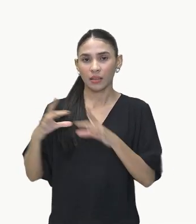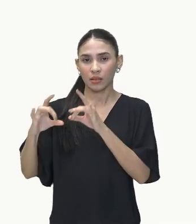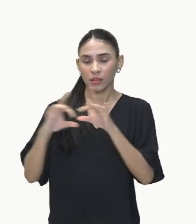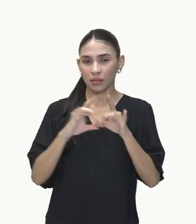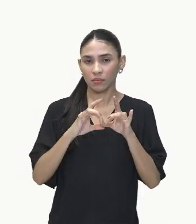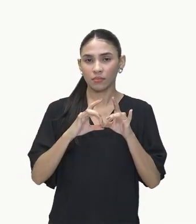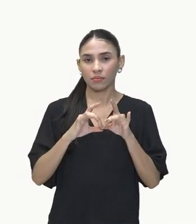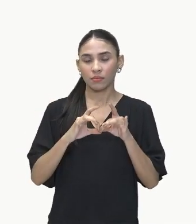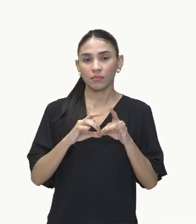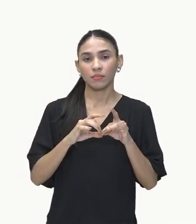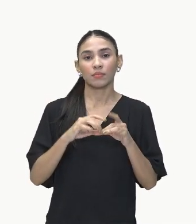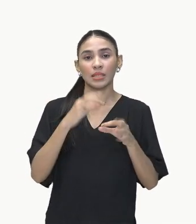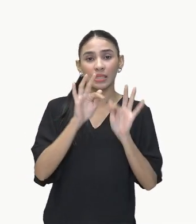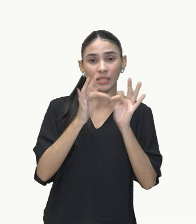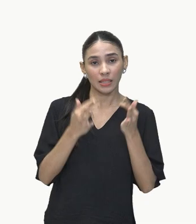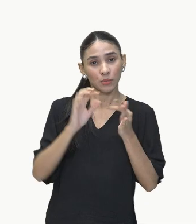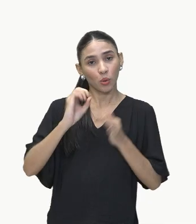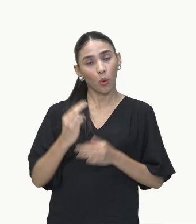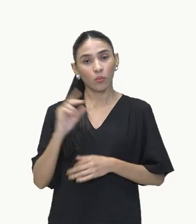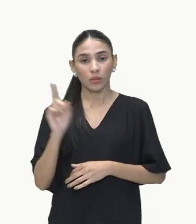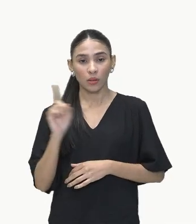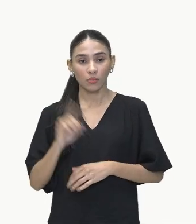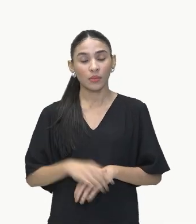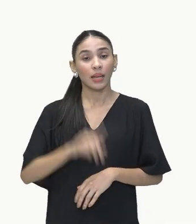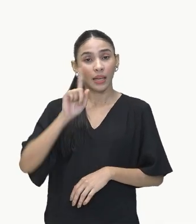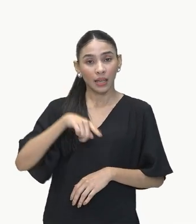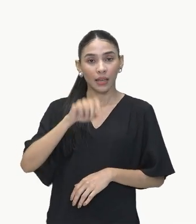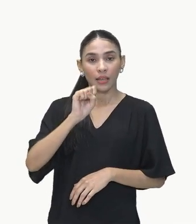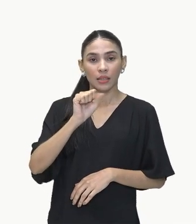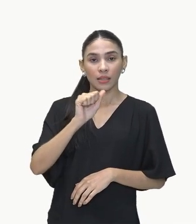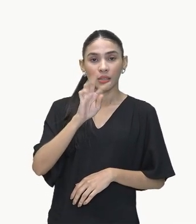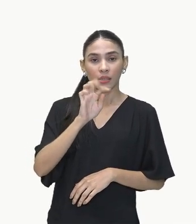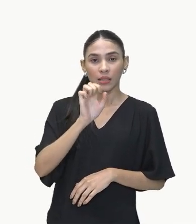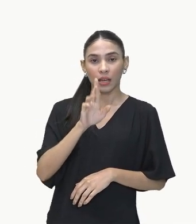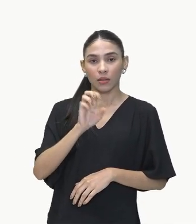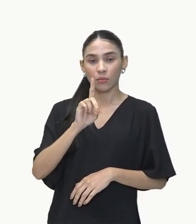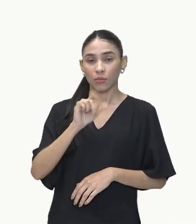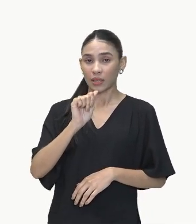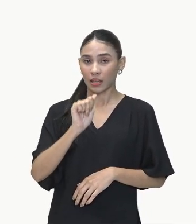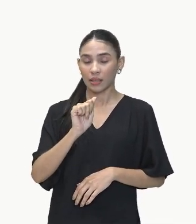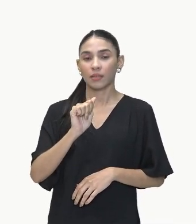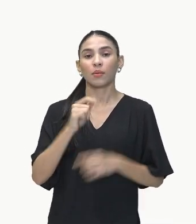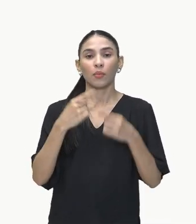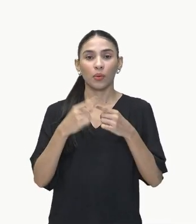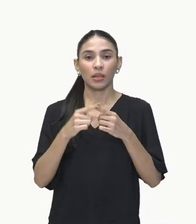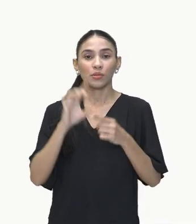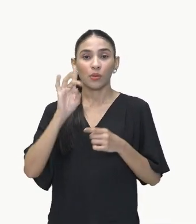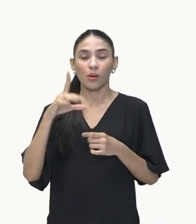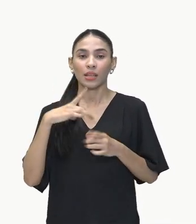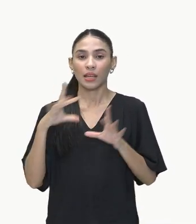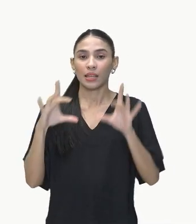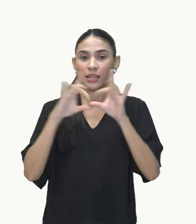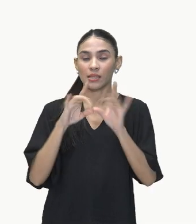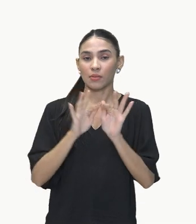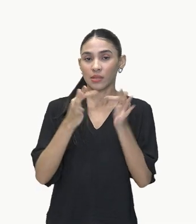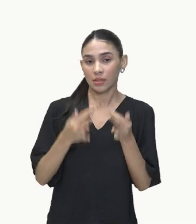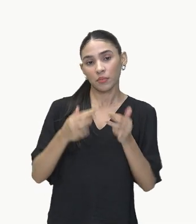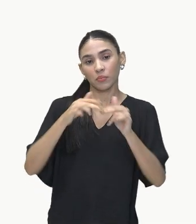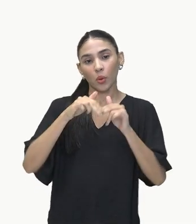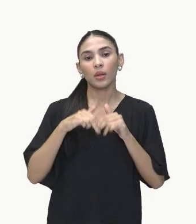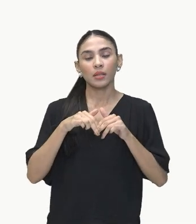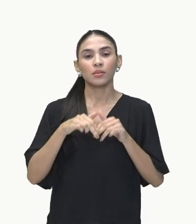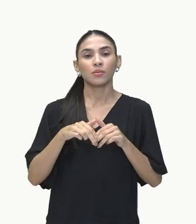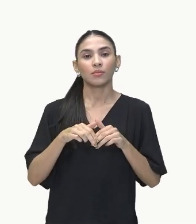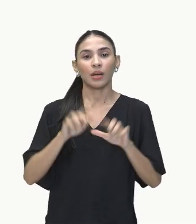ou insaturada? Saturada, porque só tem ligação simples. Portanto, a alternativa